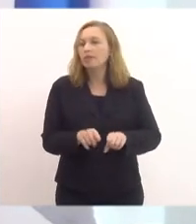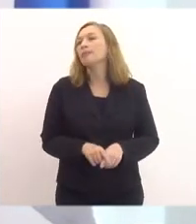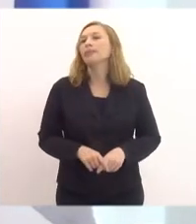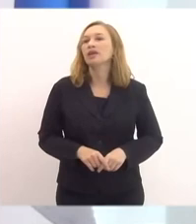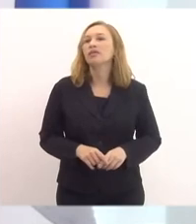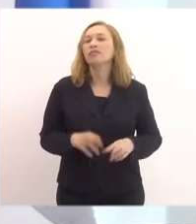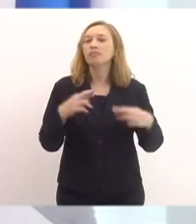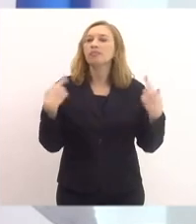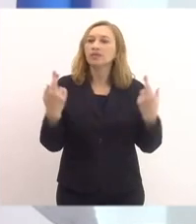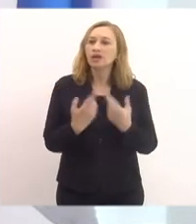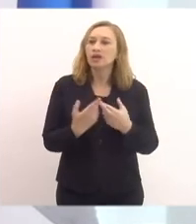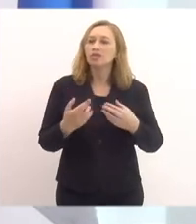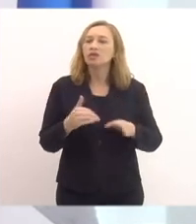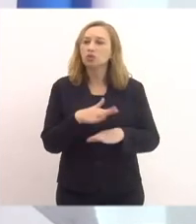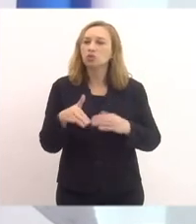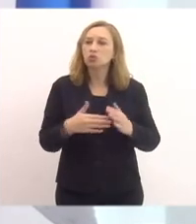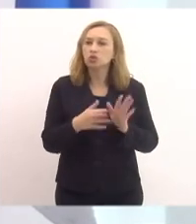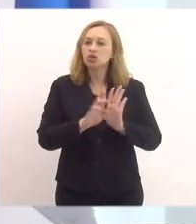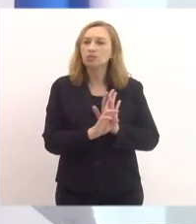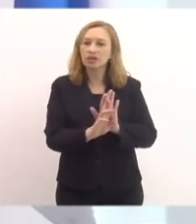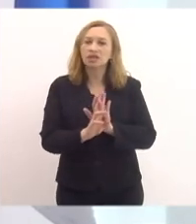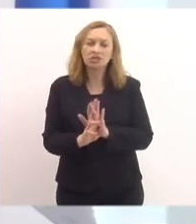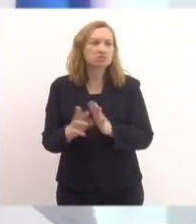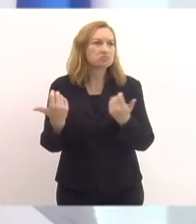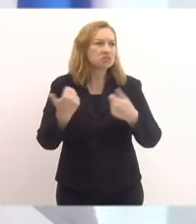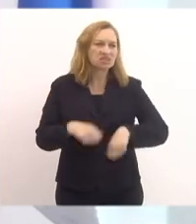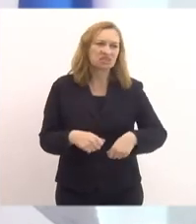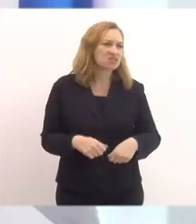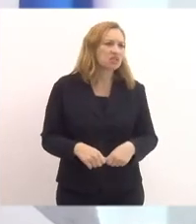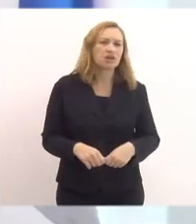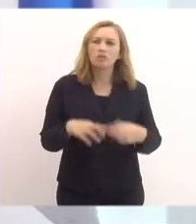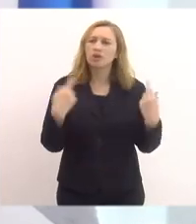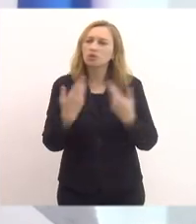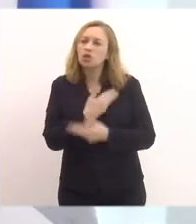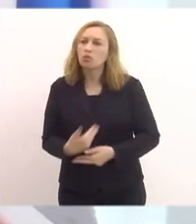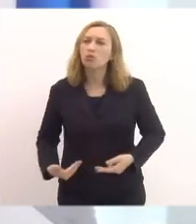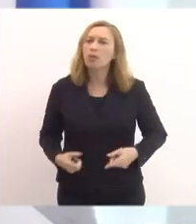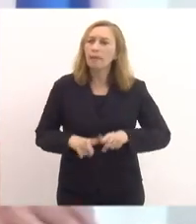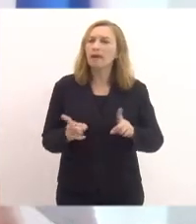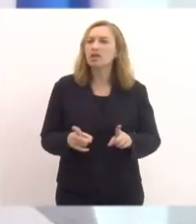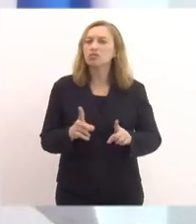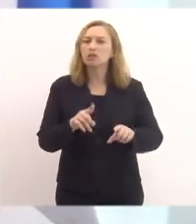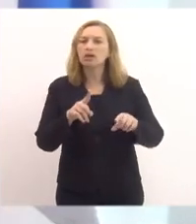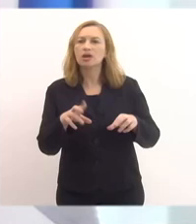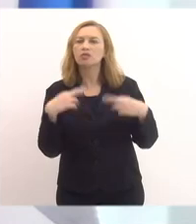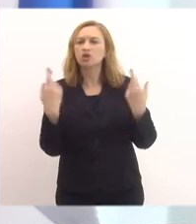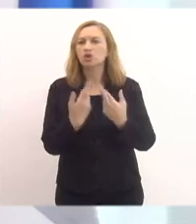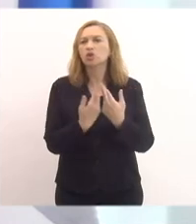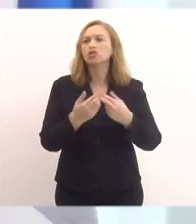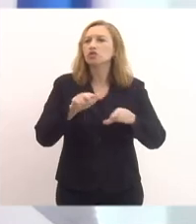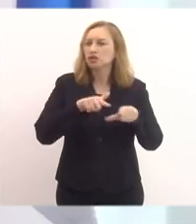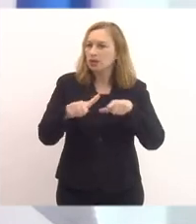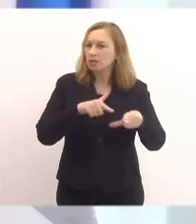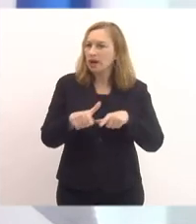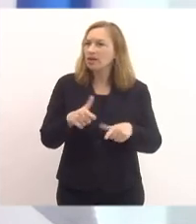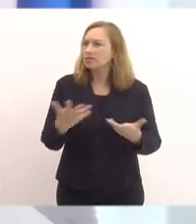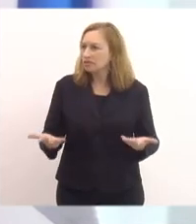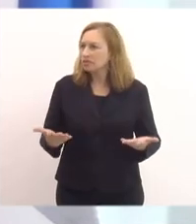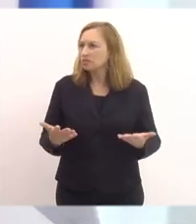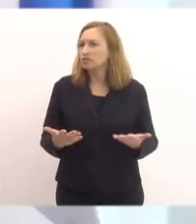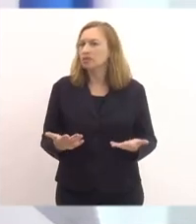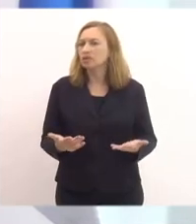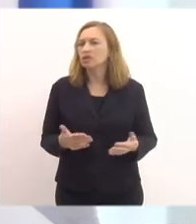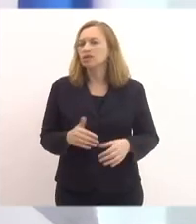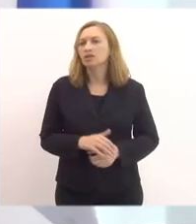de reunião com todos os representantes, não precisa ser uma audiência pública, mas uma mesa, uma reunião de trabalho, bota todo mundo à mesa. Como a gente está solucionando, hoje a gente